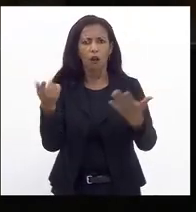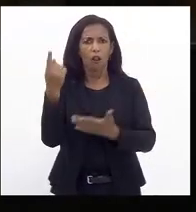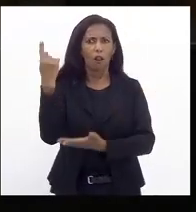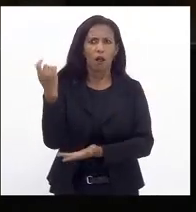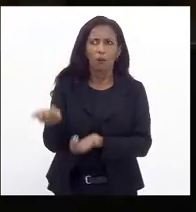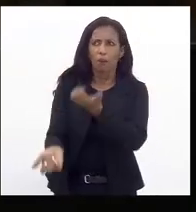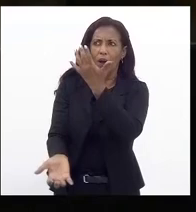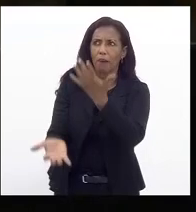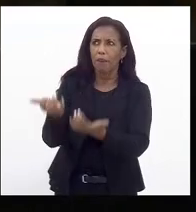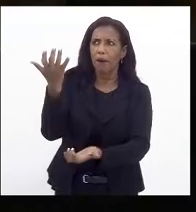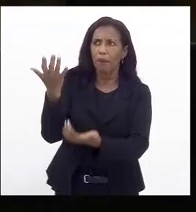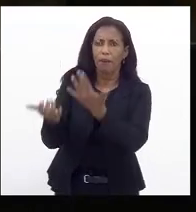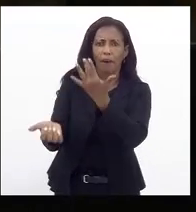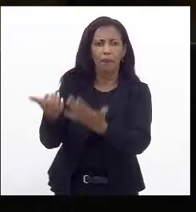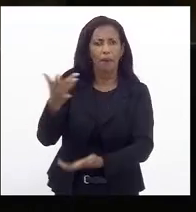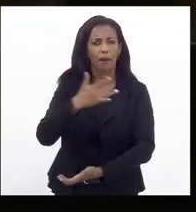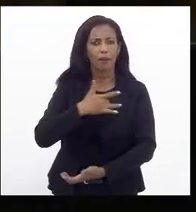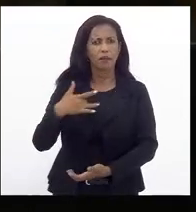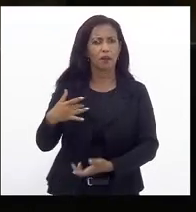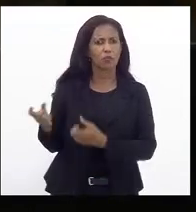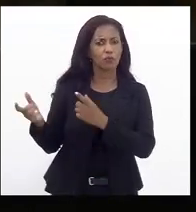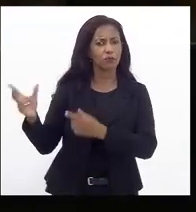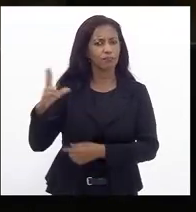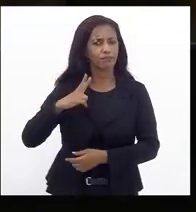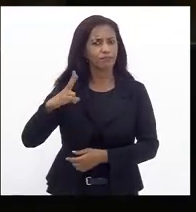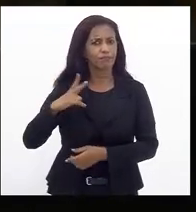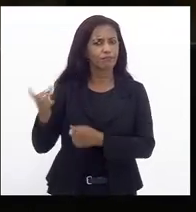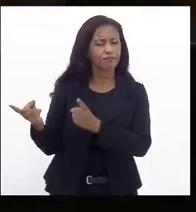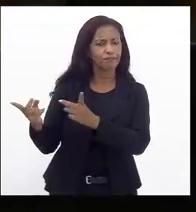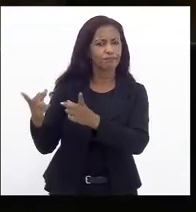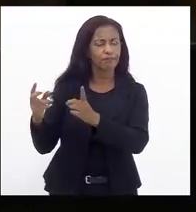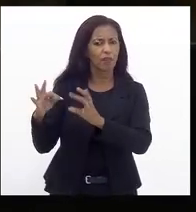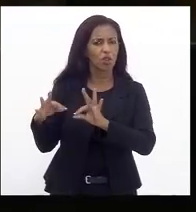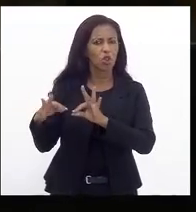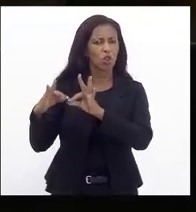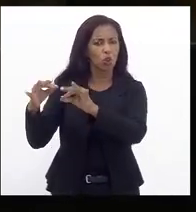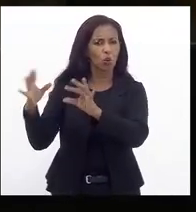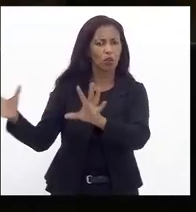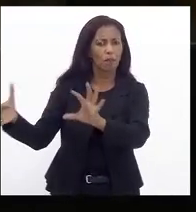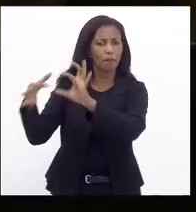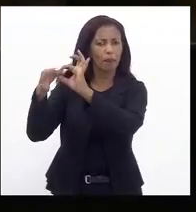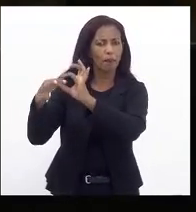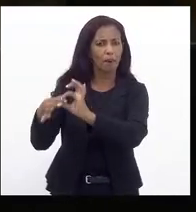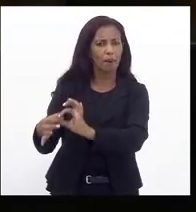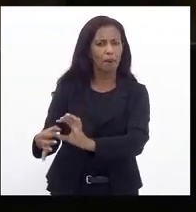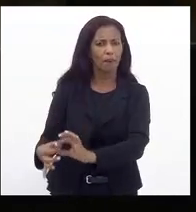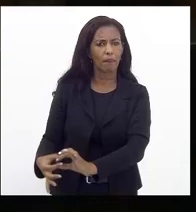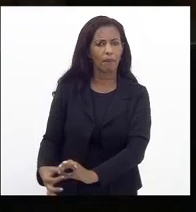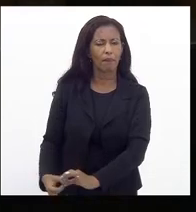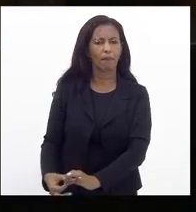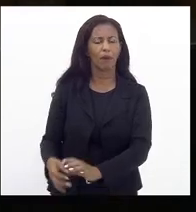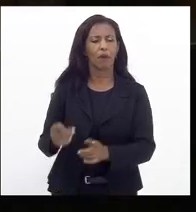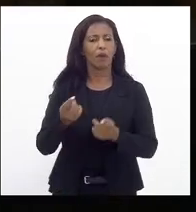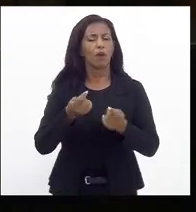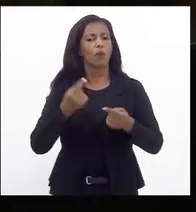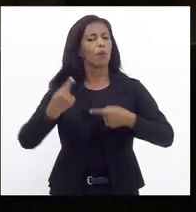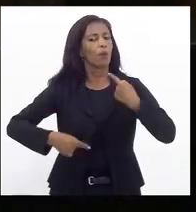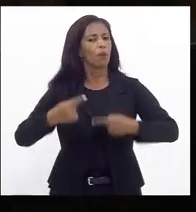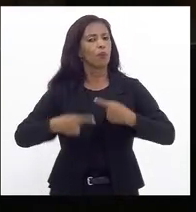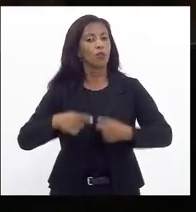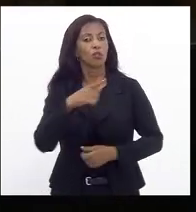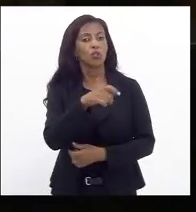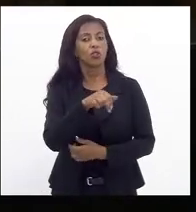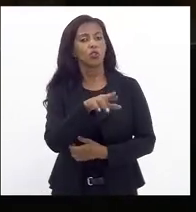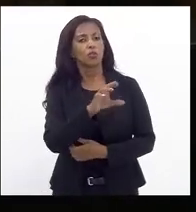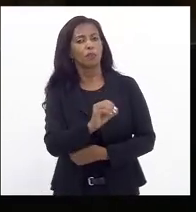senhor a saúde privada tá toda costurada com a política econômica do Paulo